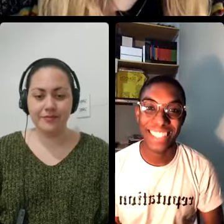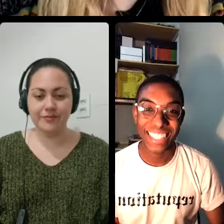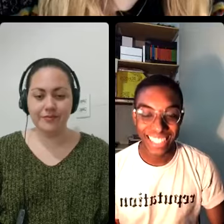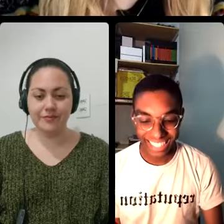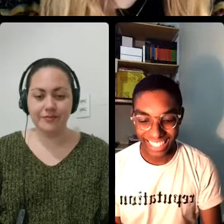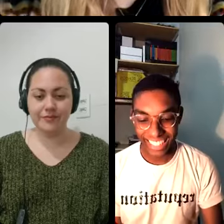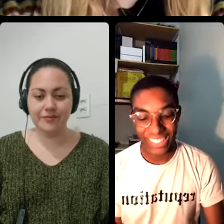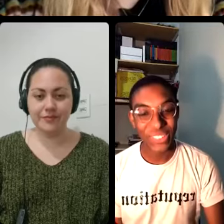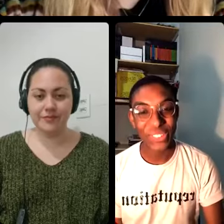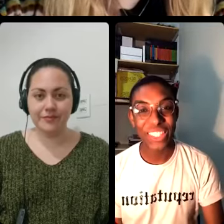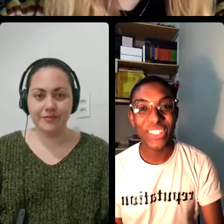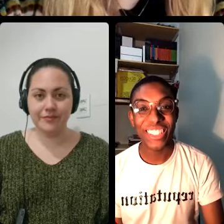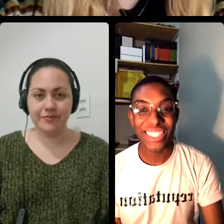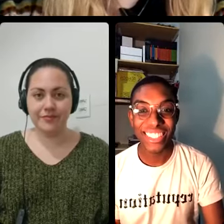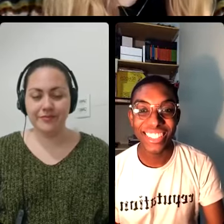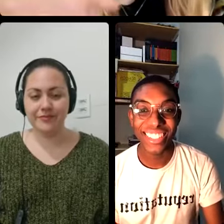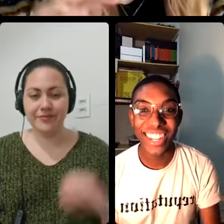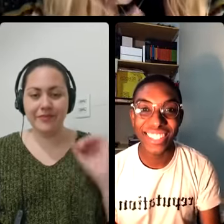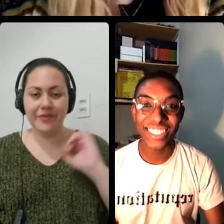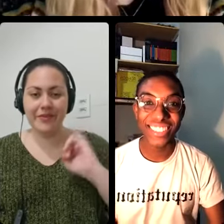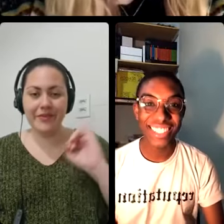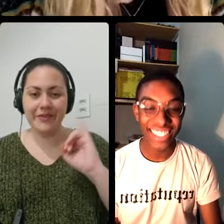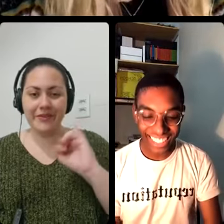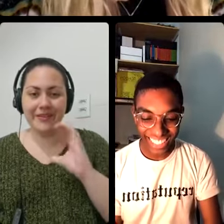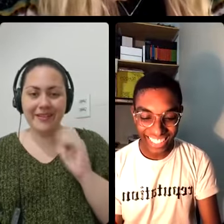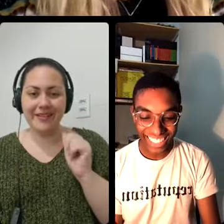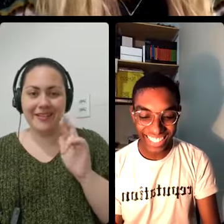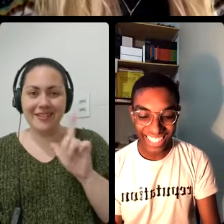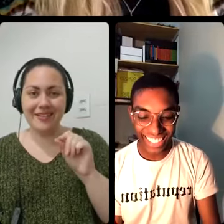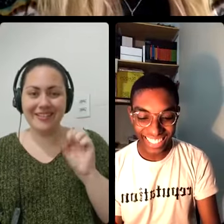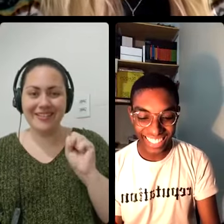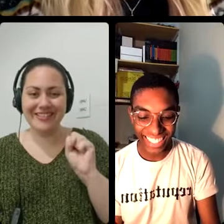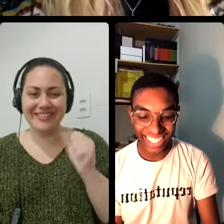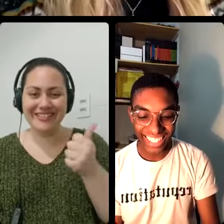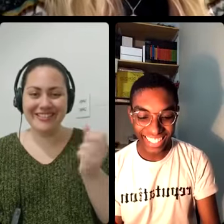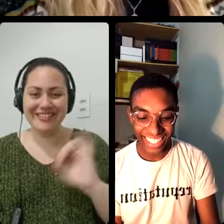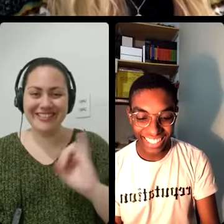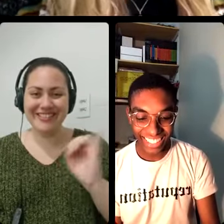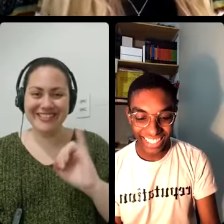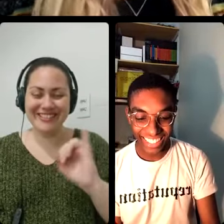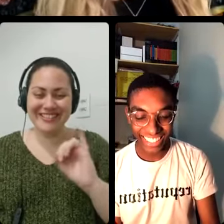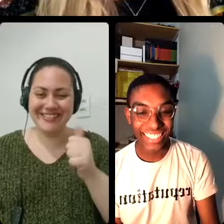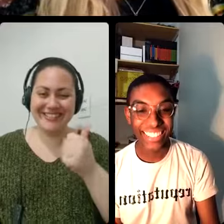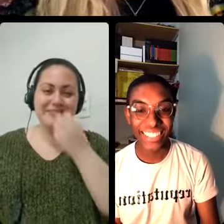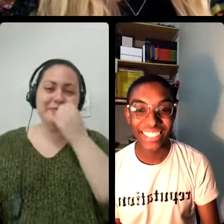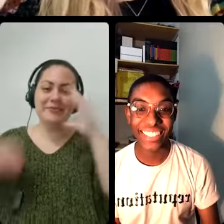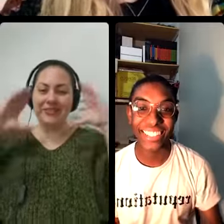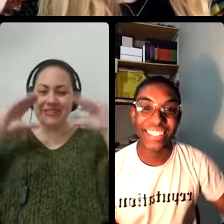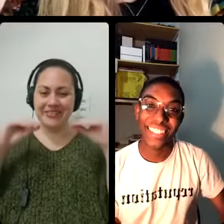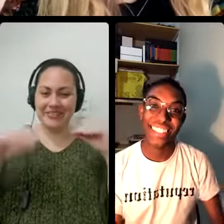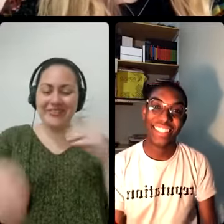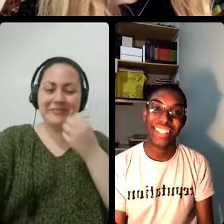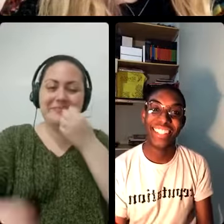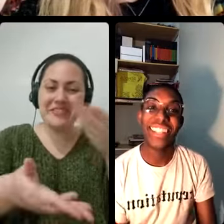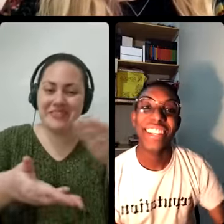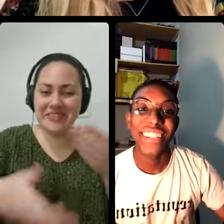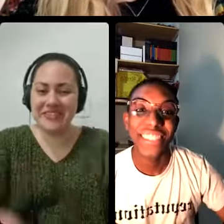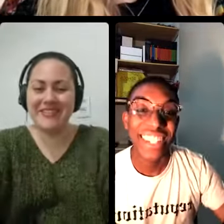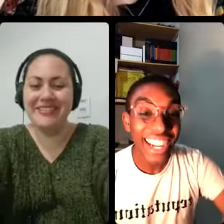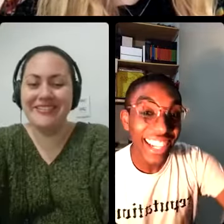Olá, Carlos. Oi, tudo certo? Boa noite, seja muito bem-vindo,